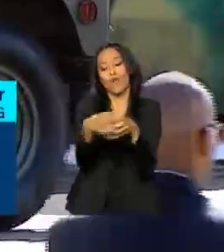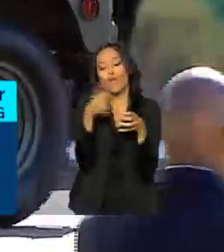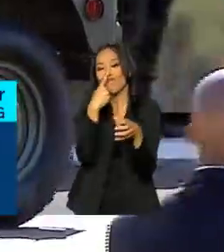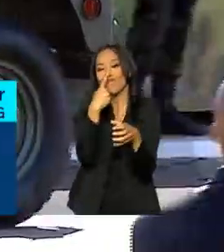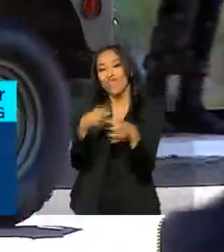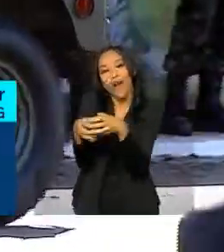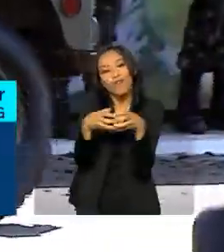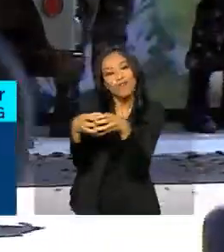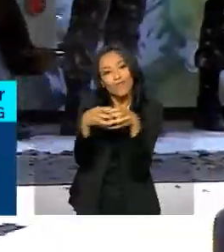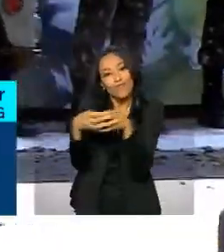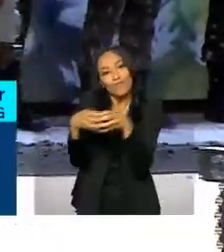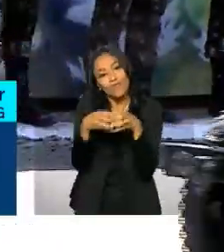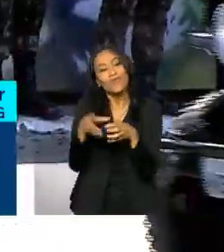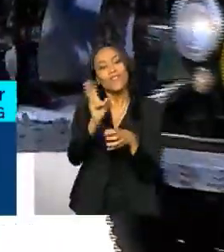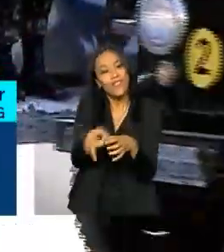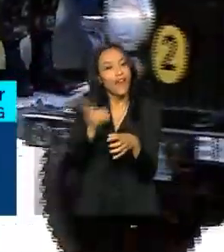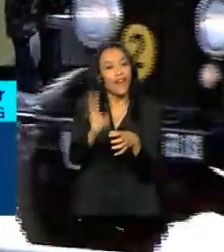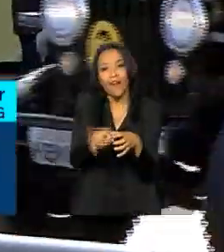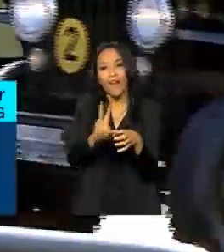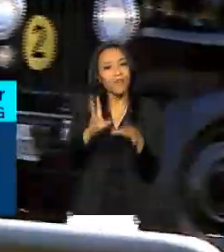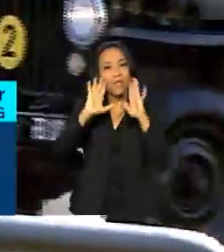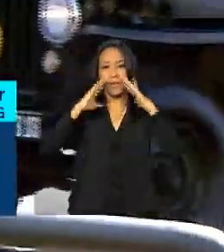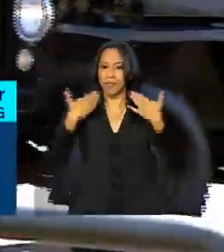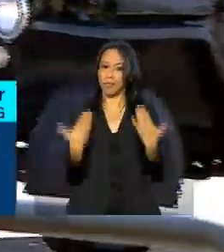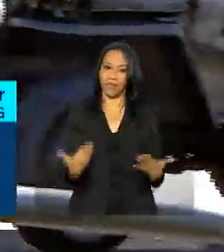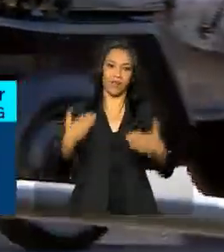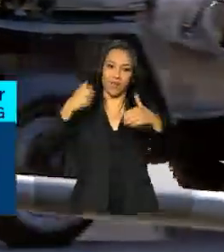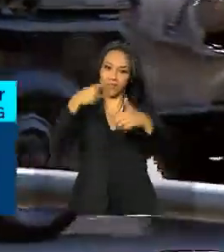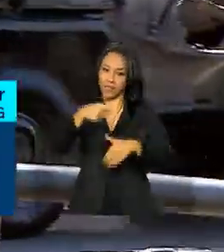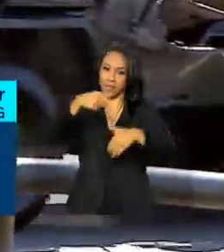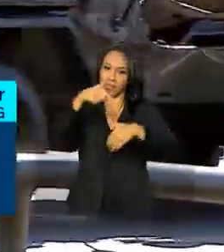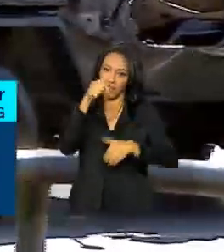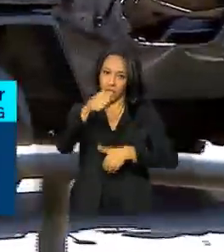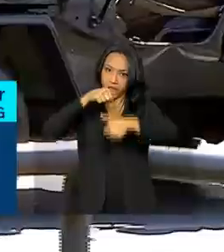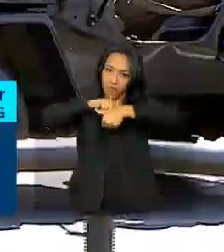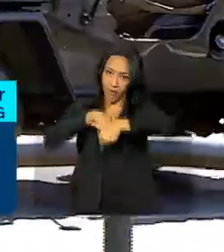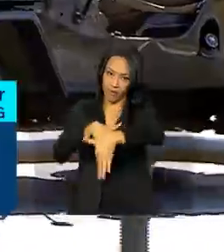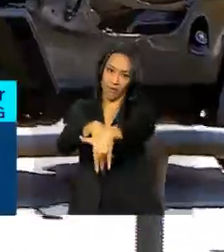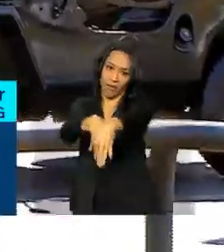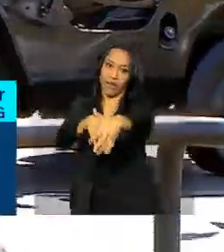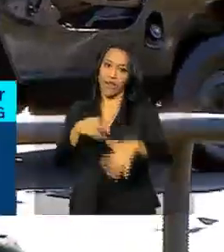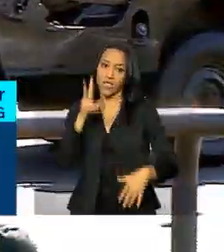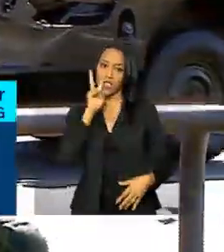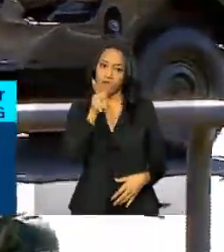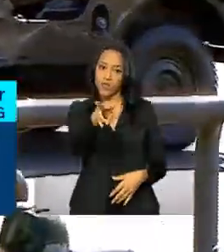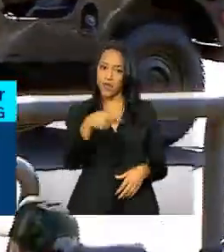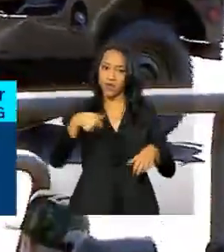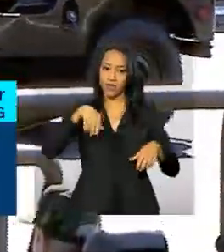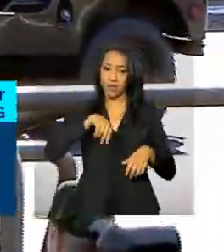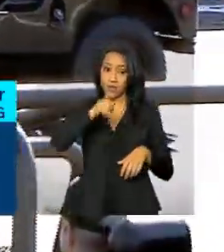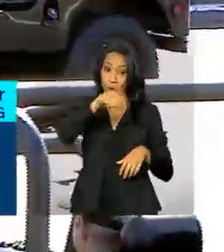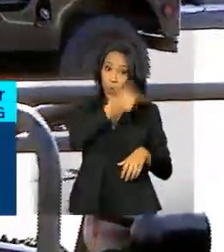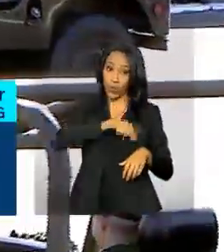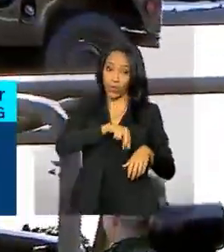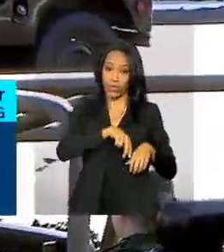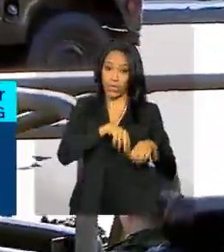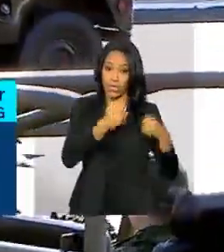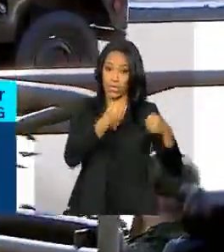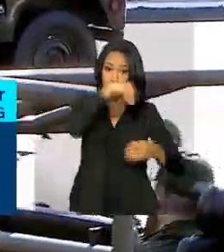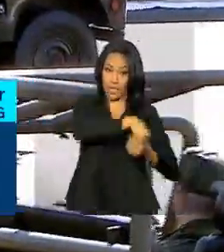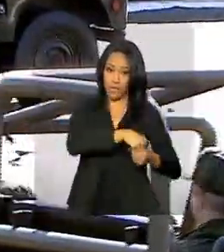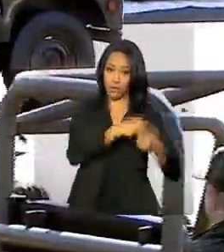sempre presentes no nosso desfile. Nessa outra viatura ao fundo, nós estamos vendo aí o soldado Bispo do Batalhão